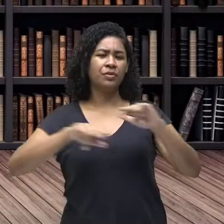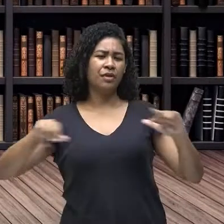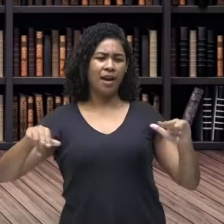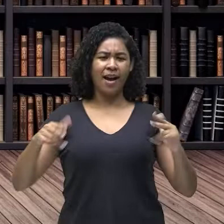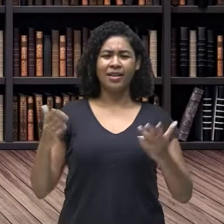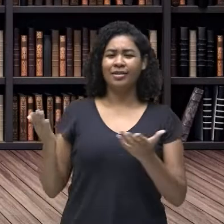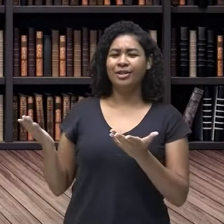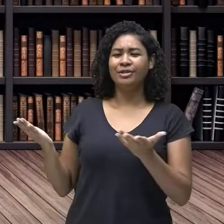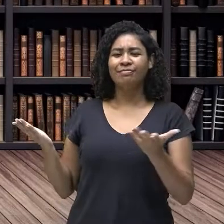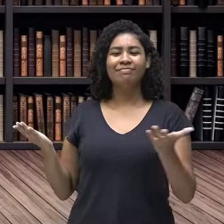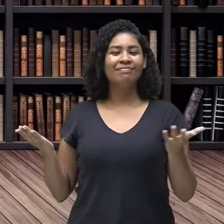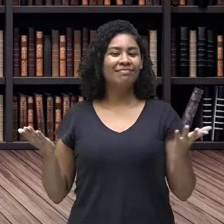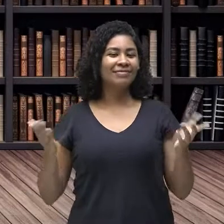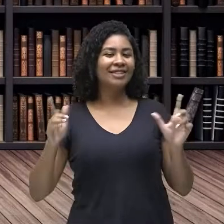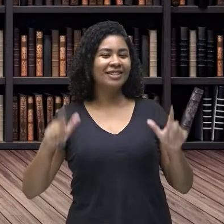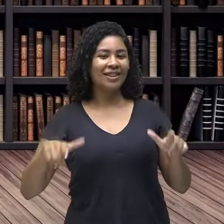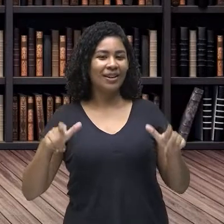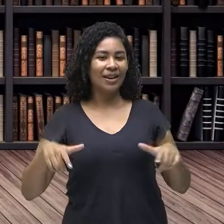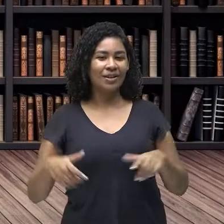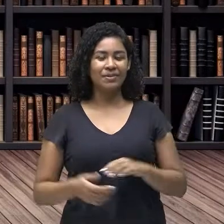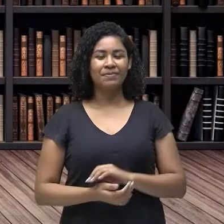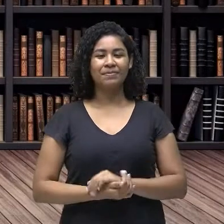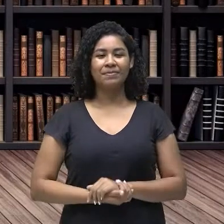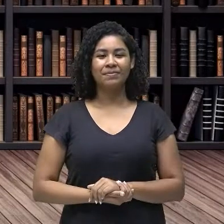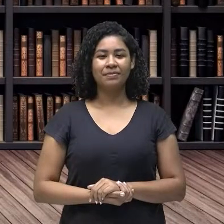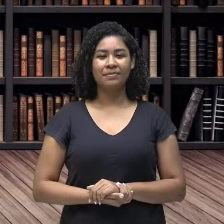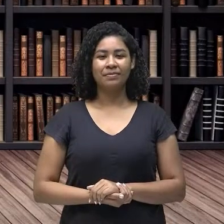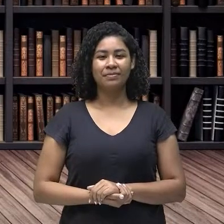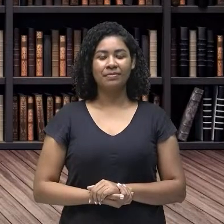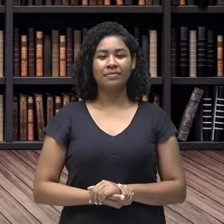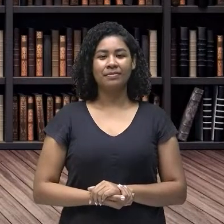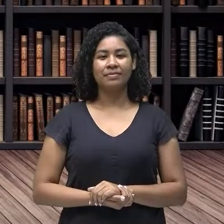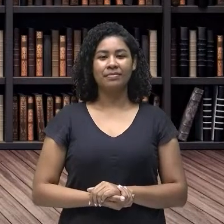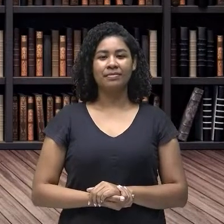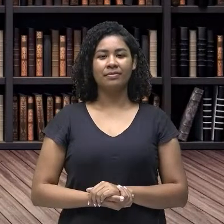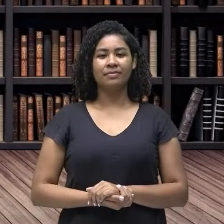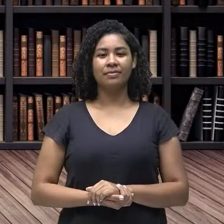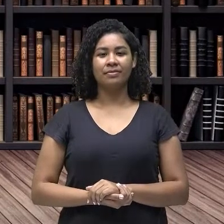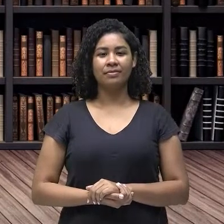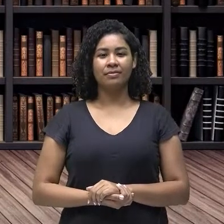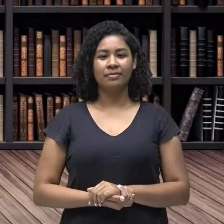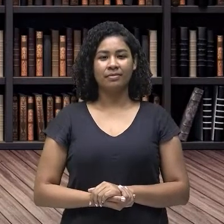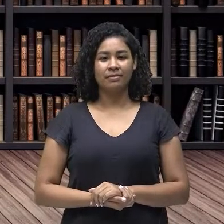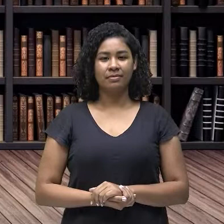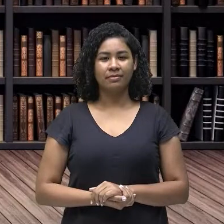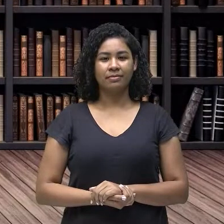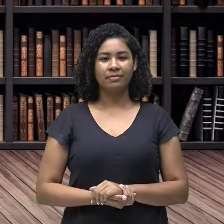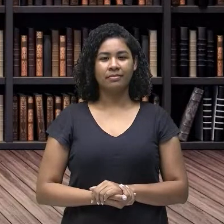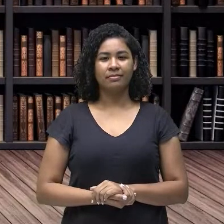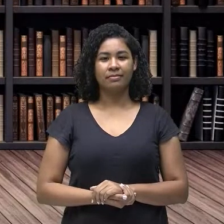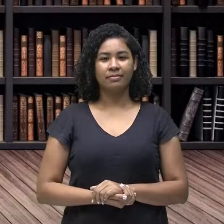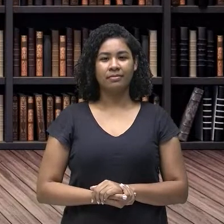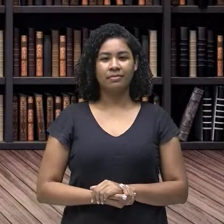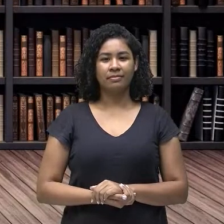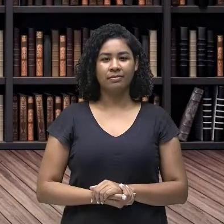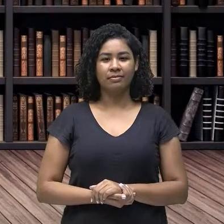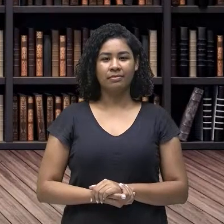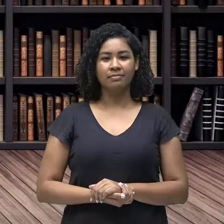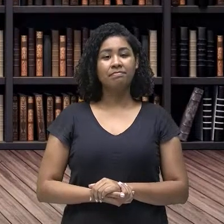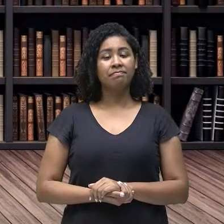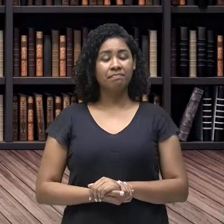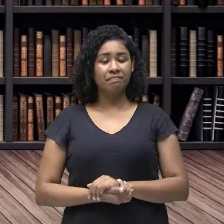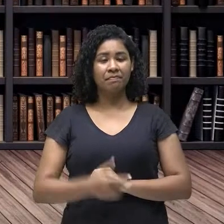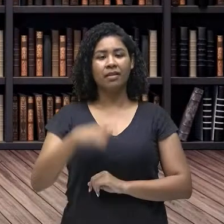I'm sure that we have texts about all subjects, né? Temos livros aqui sobre todos